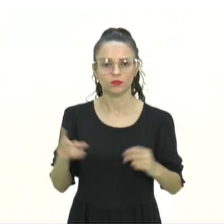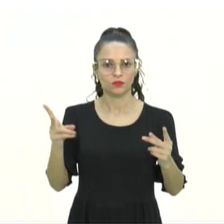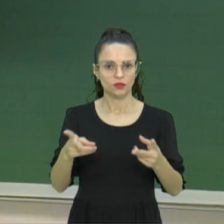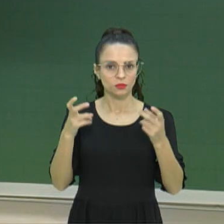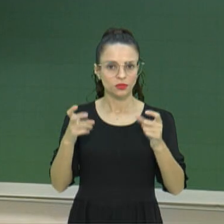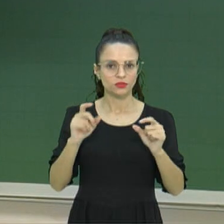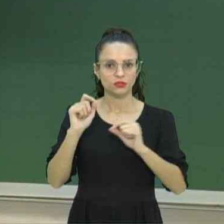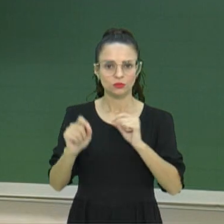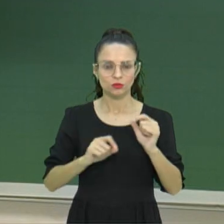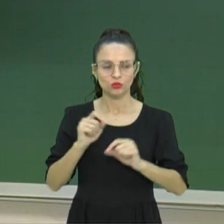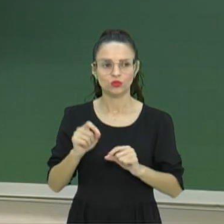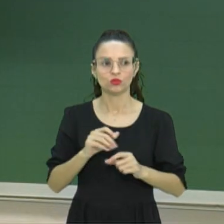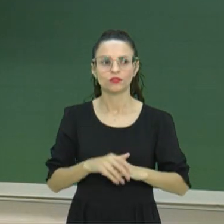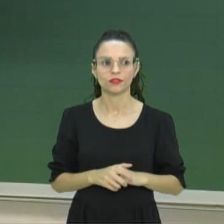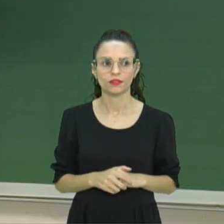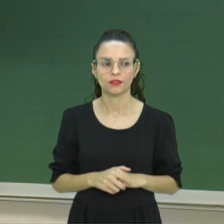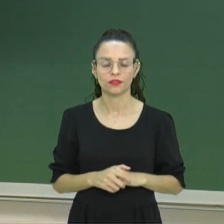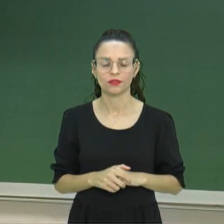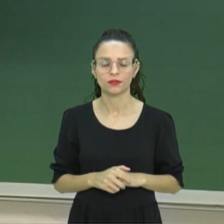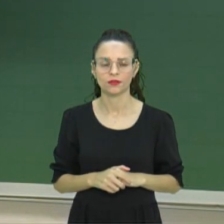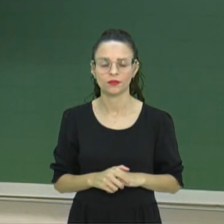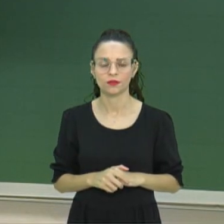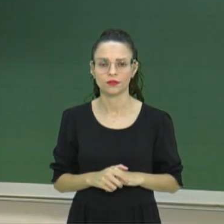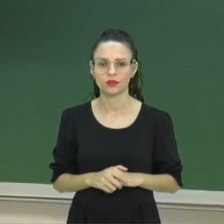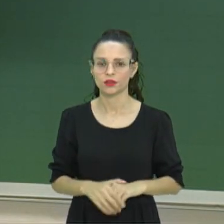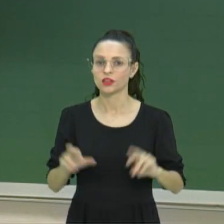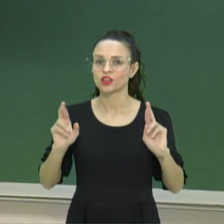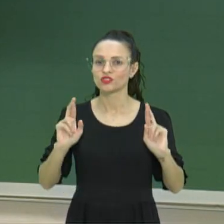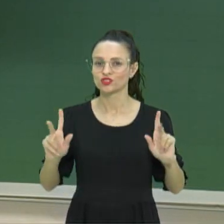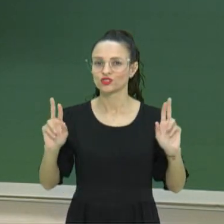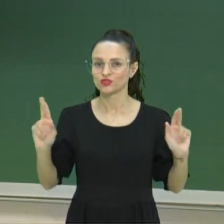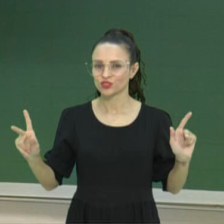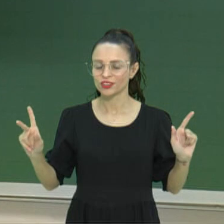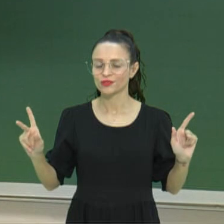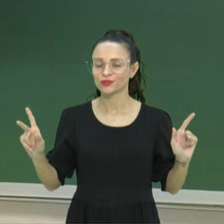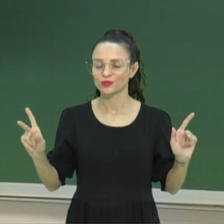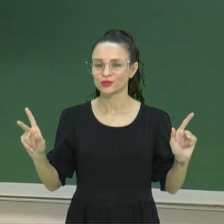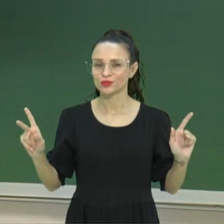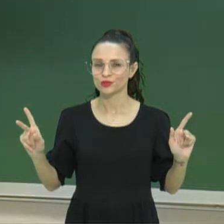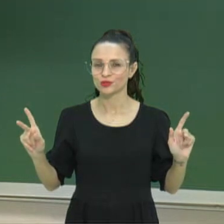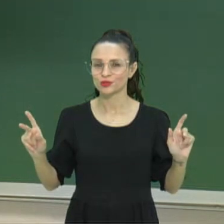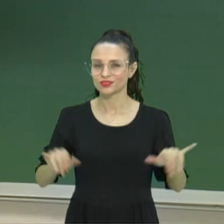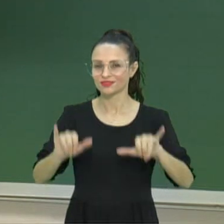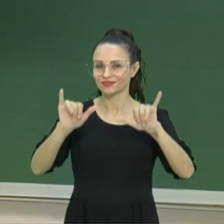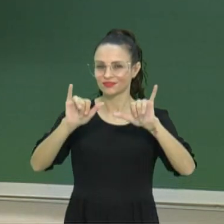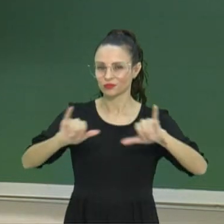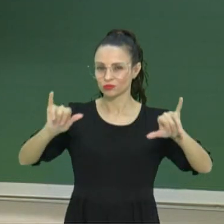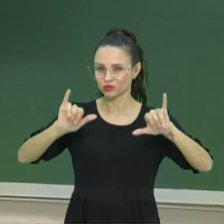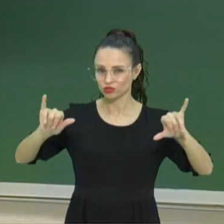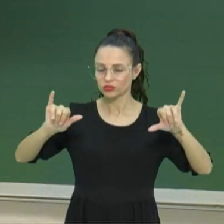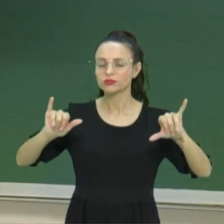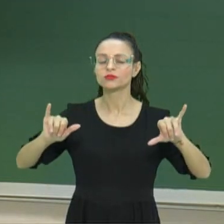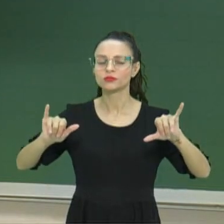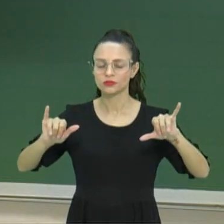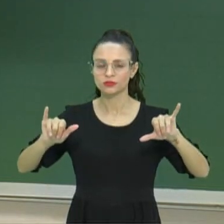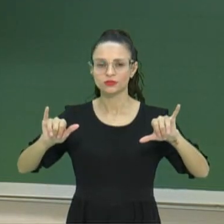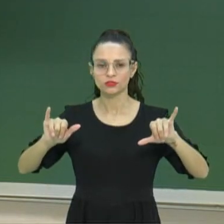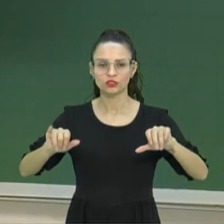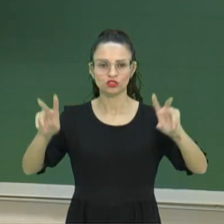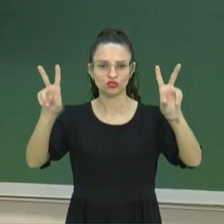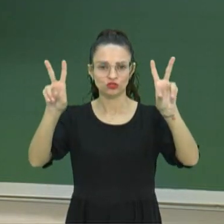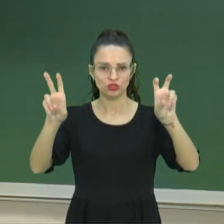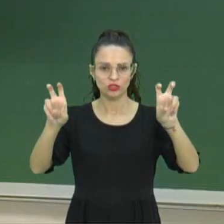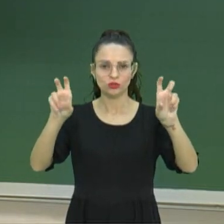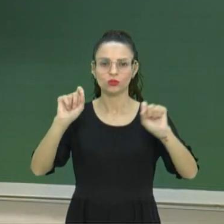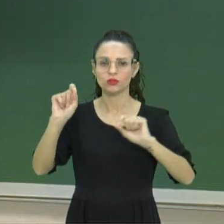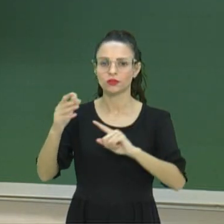então, que a gente está aqui com diversas manchetes, né, de notícias, o título,